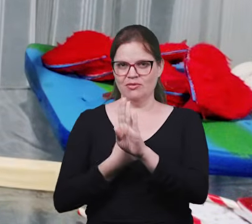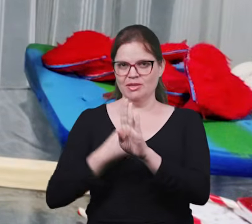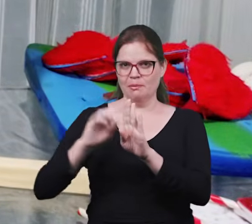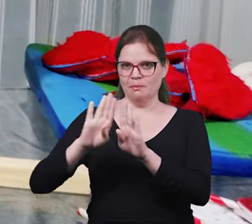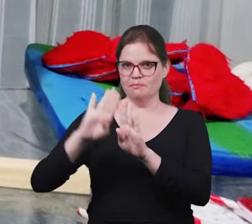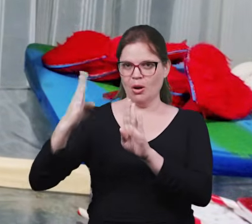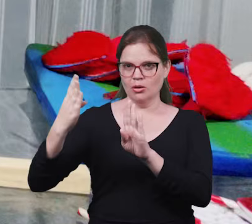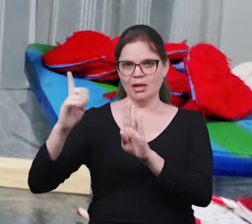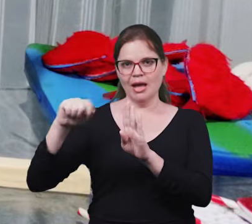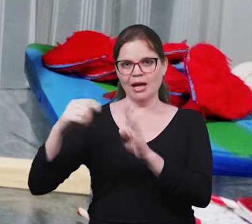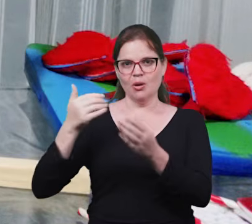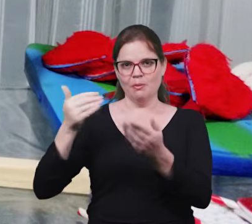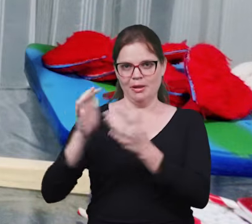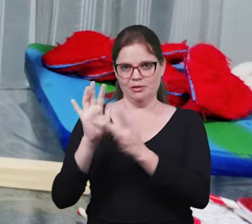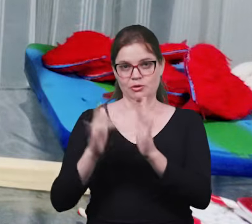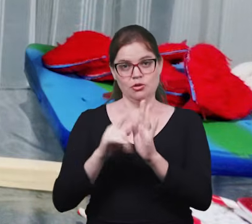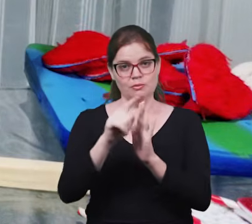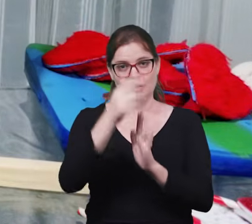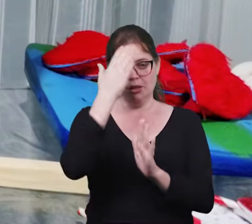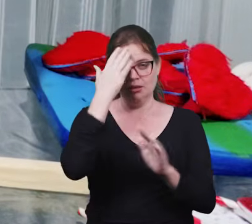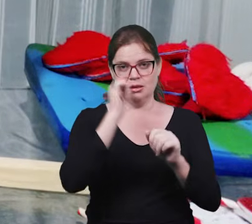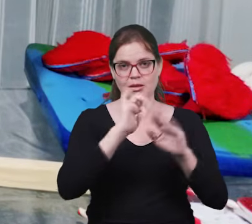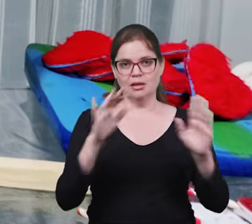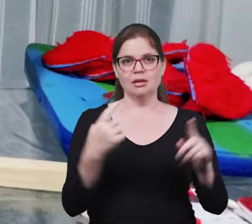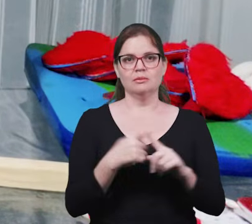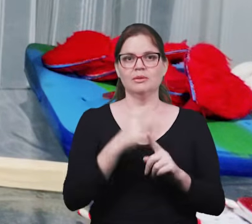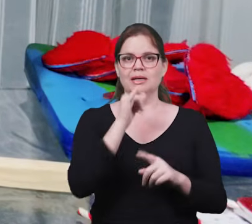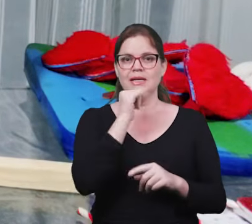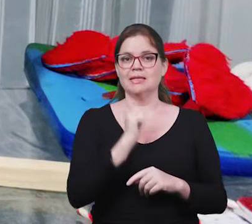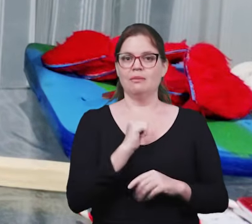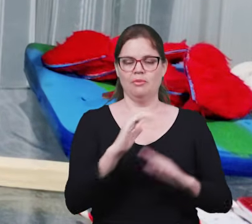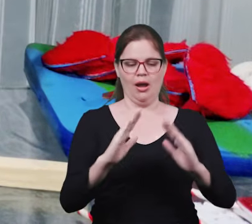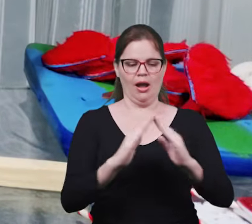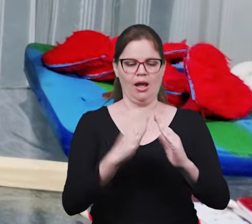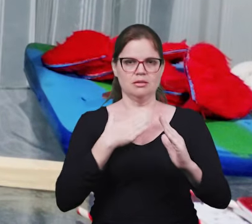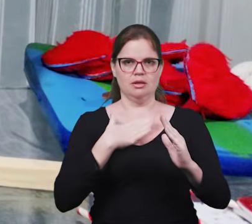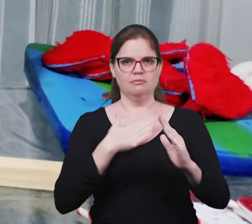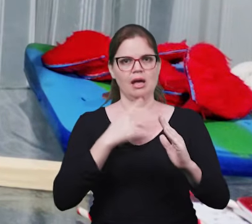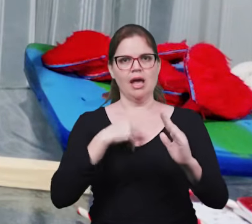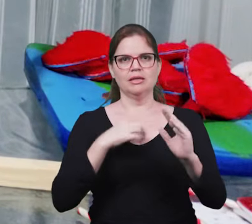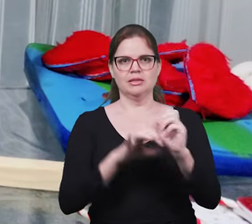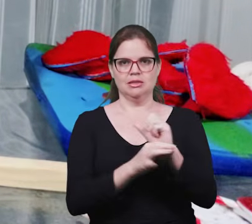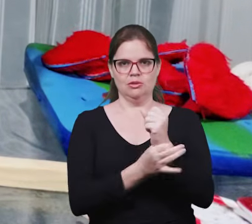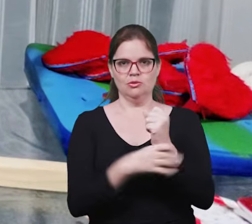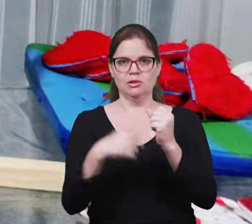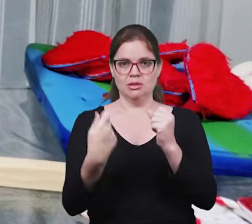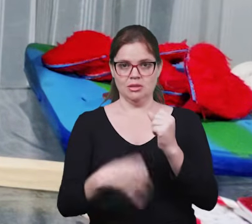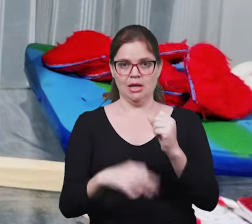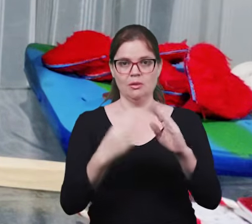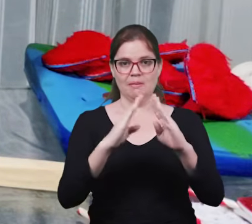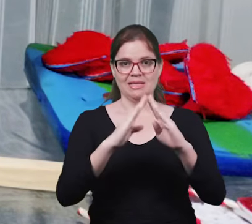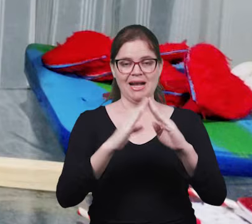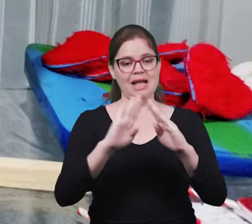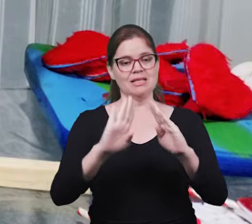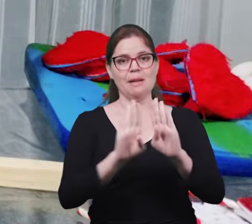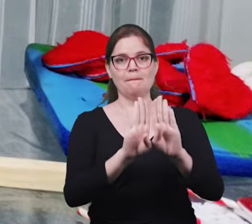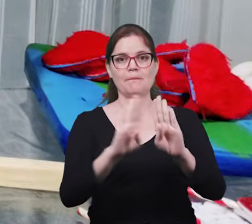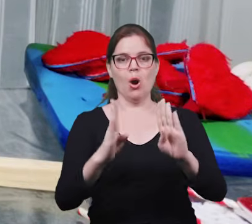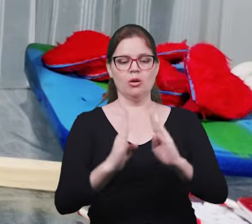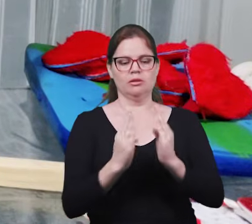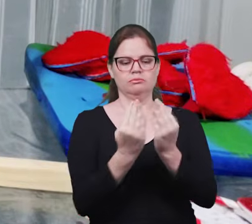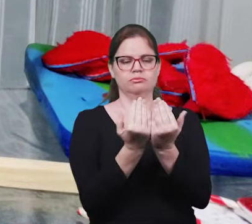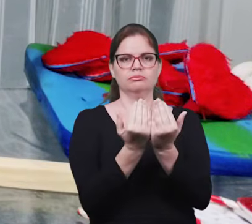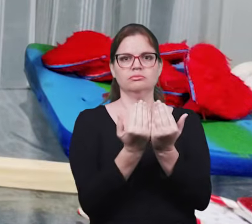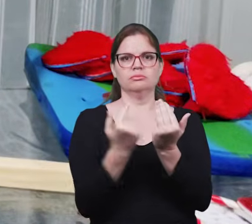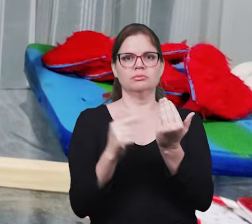casinha para que ela possa entender, né? Porque a nossa casa é a nossa segurança, né? Quando a gente passa pela porta e a gente está,